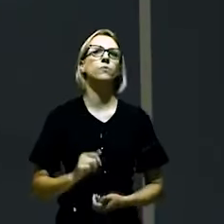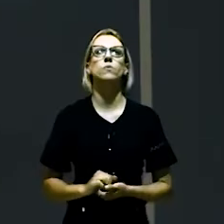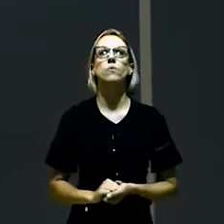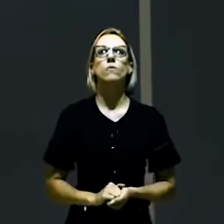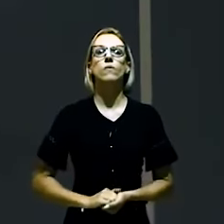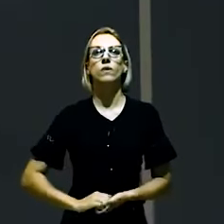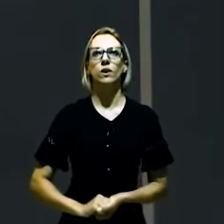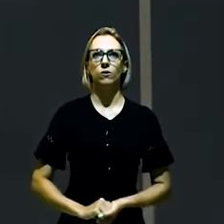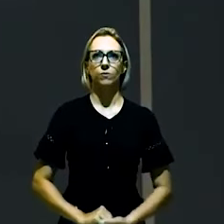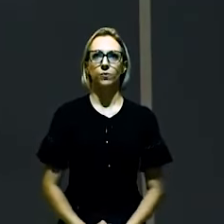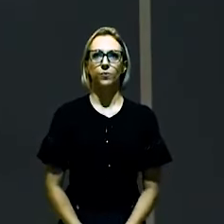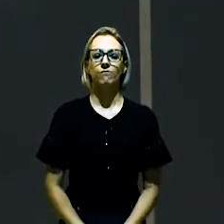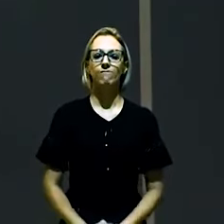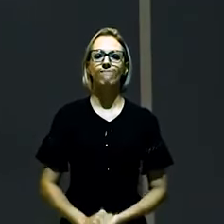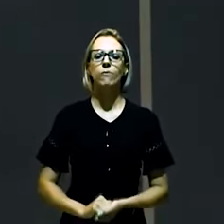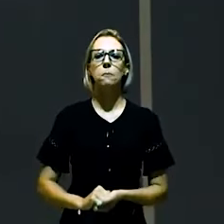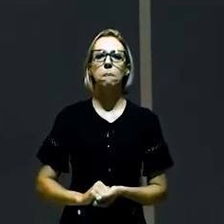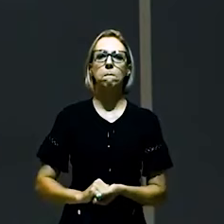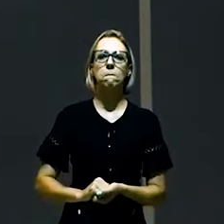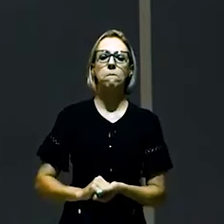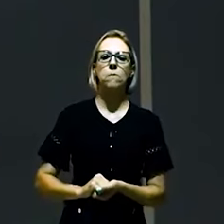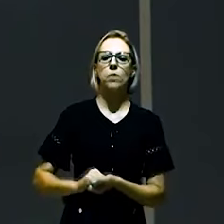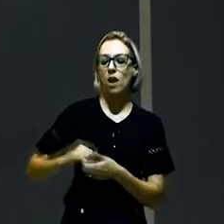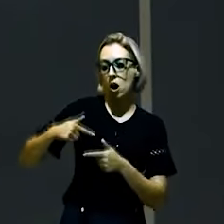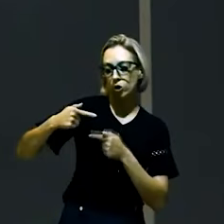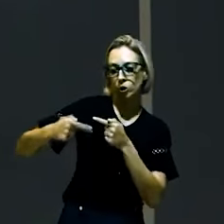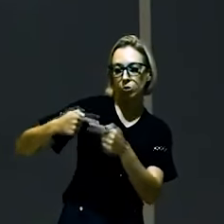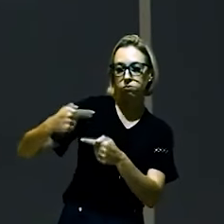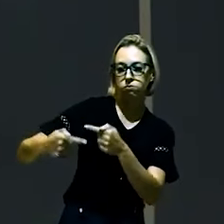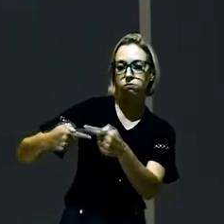fim do seu reinado, a sua morte e a sua sucessão.